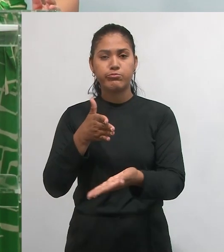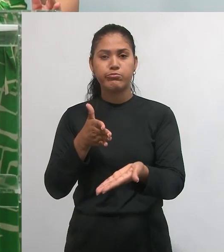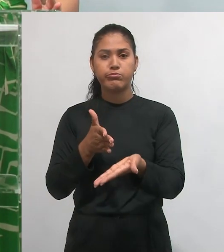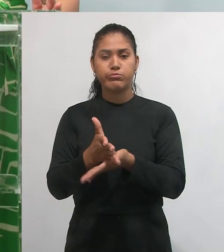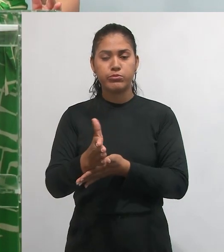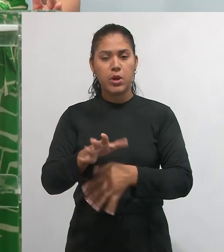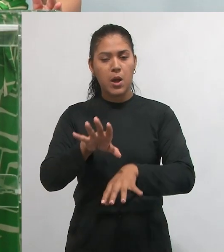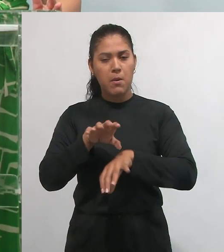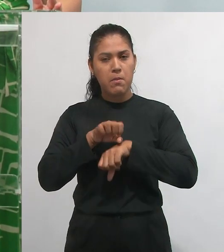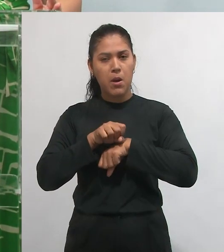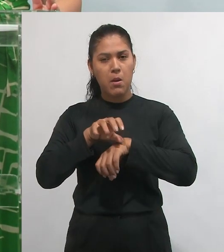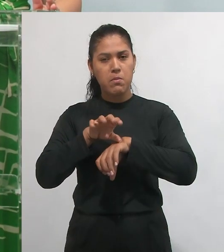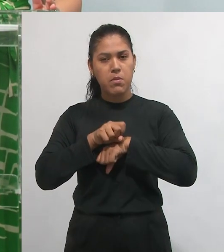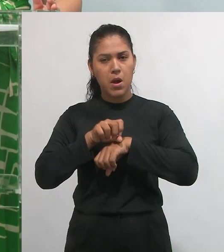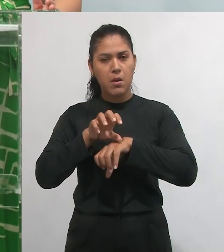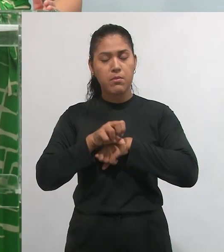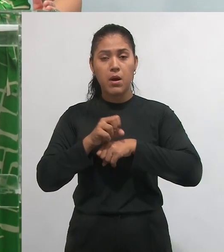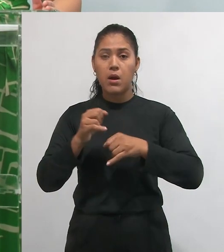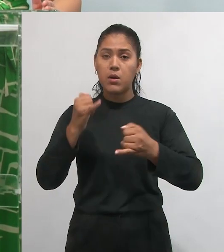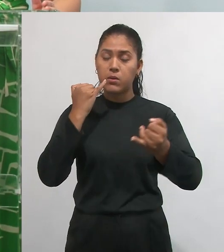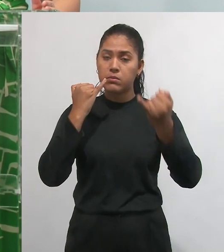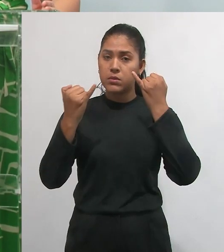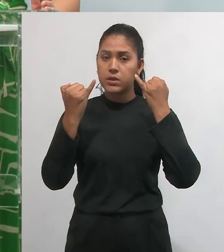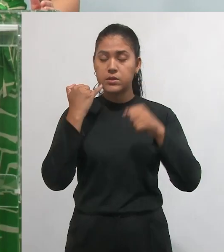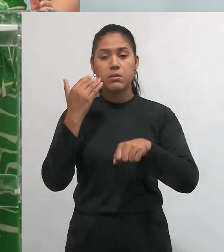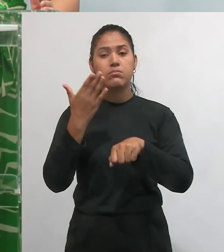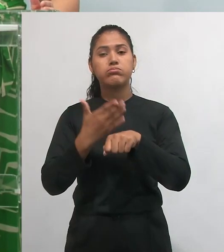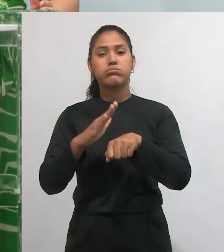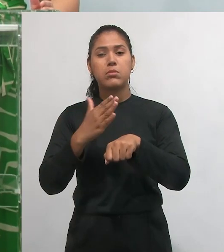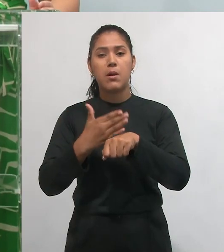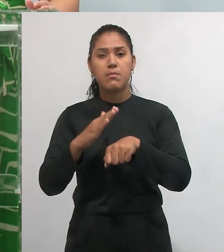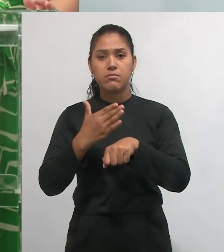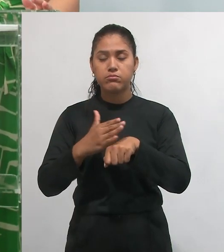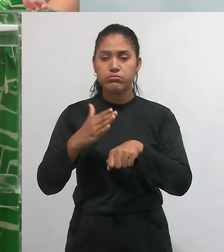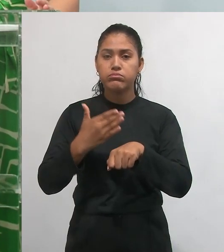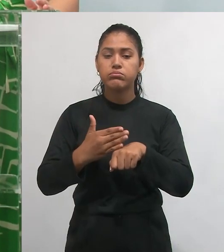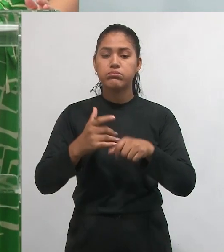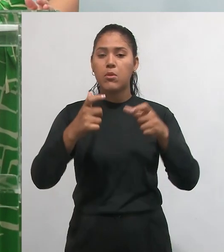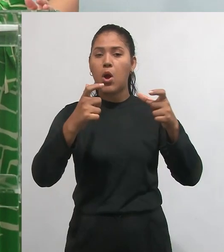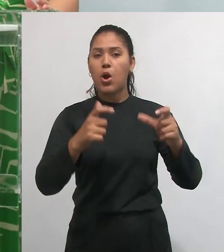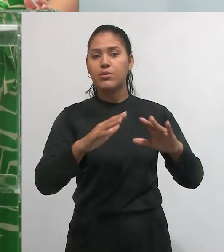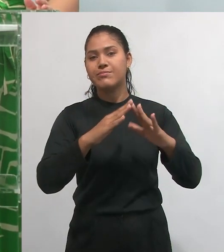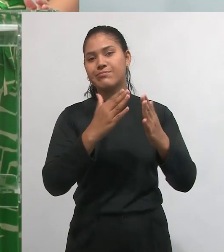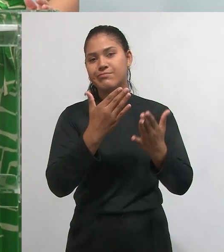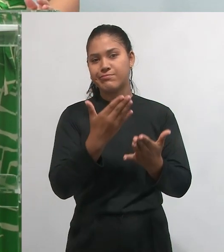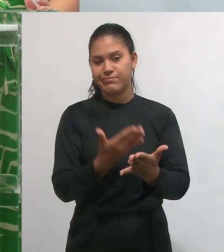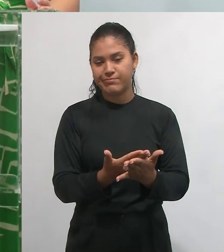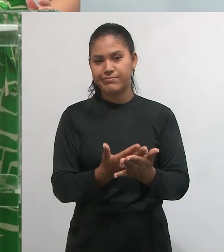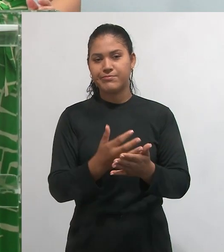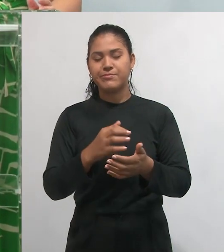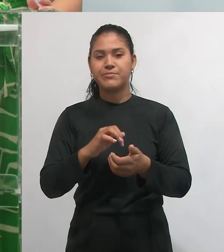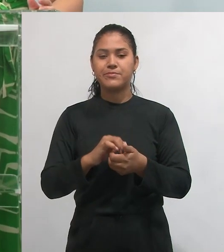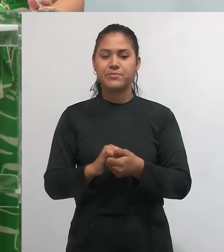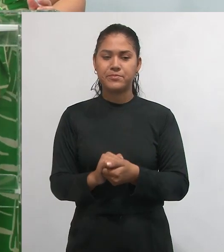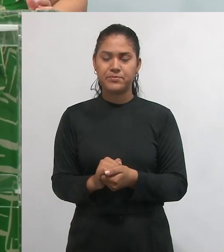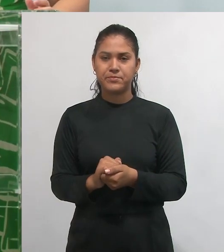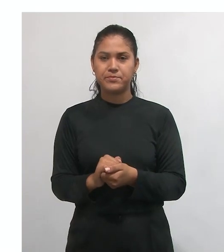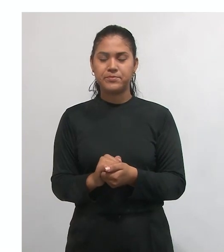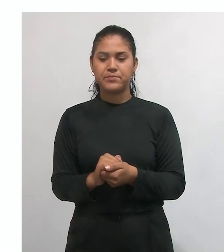tenham um excelente aprendizado da ação do gestor escolar dentro do ambiente